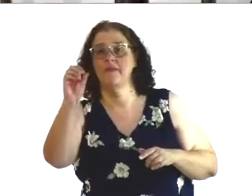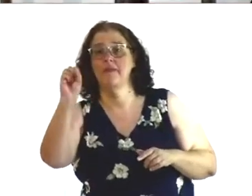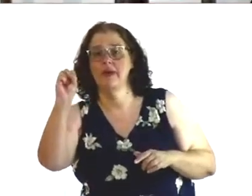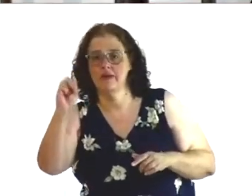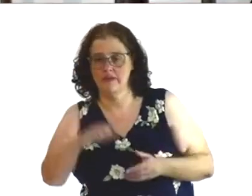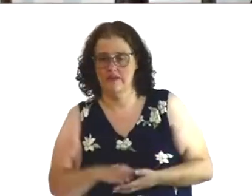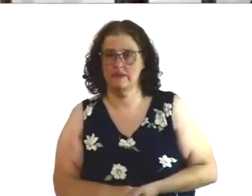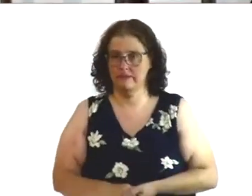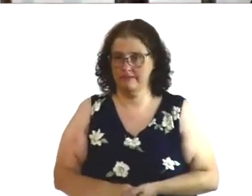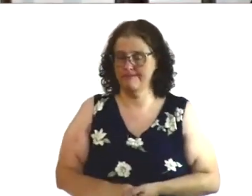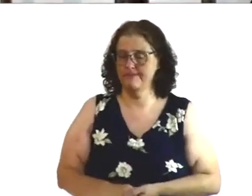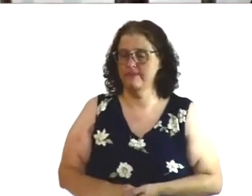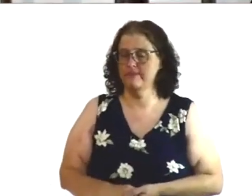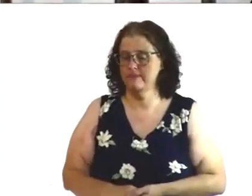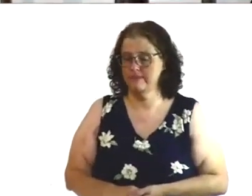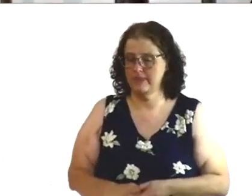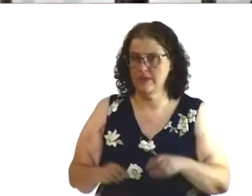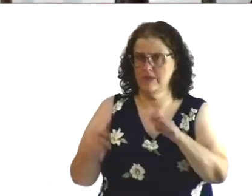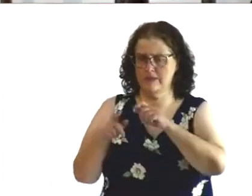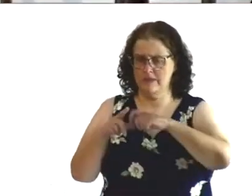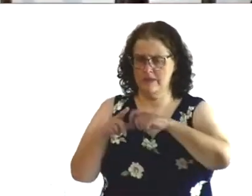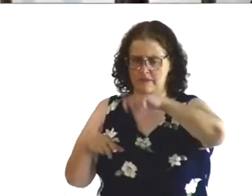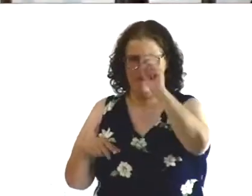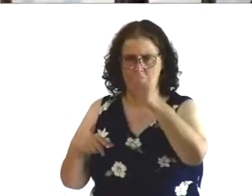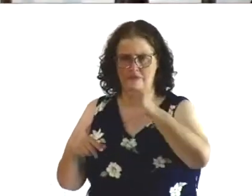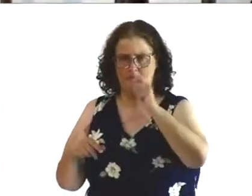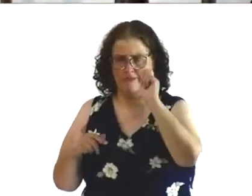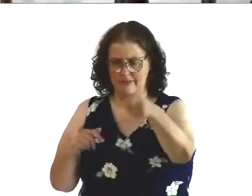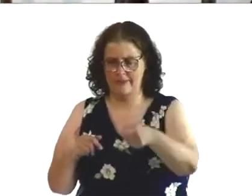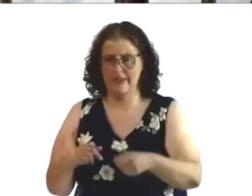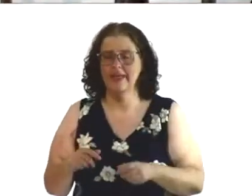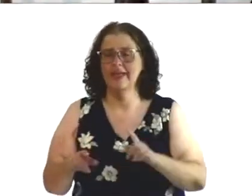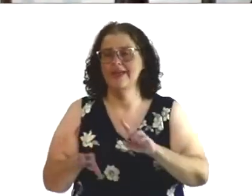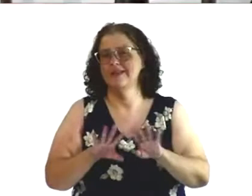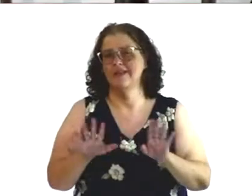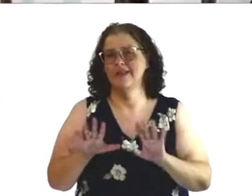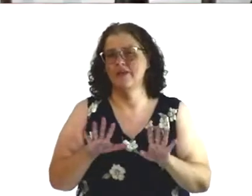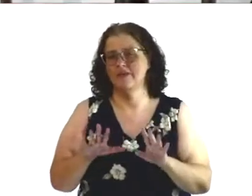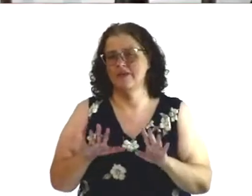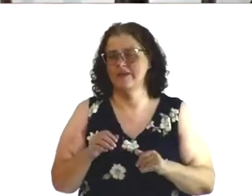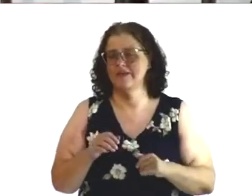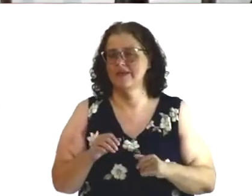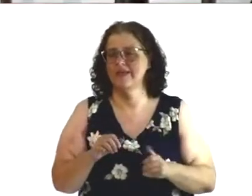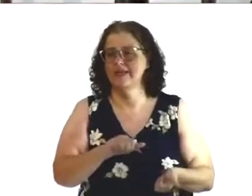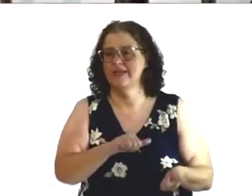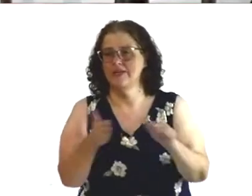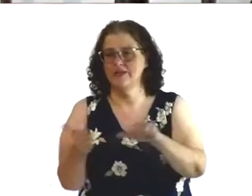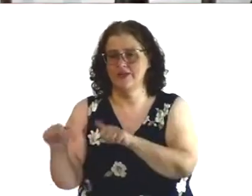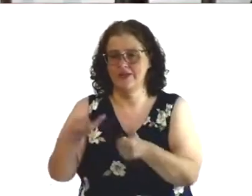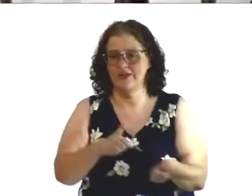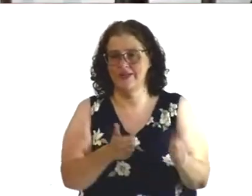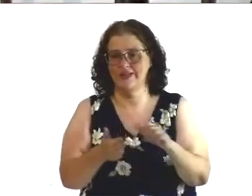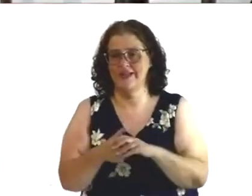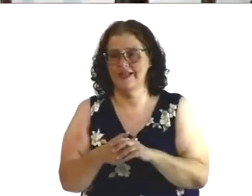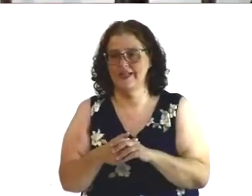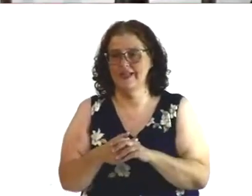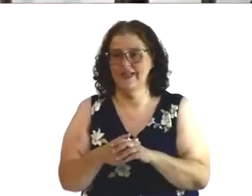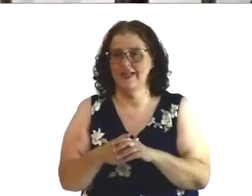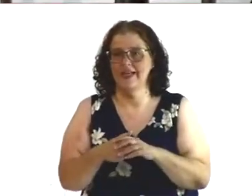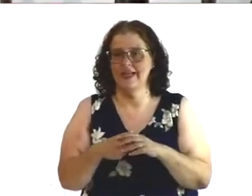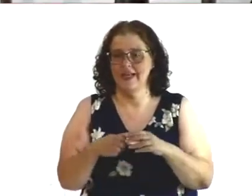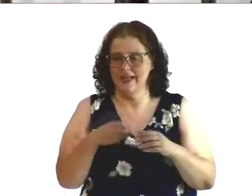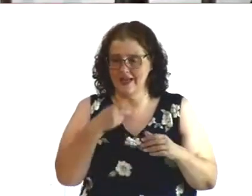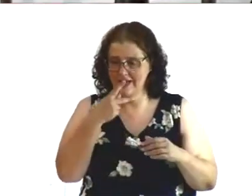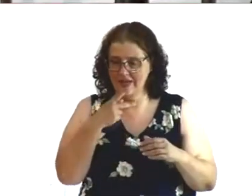em que boa parte do que nós conhecemos hoje por ciência, entendimento, a ideia da palavra ciência